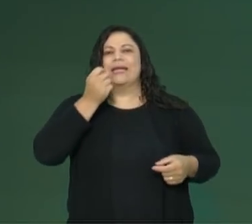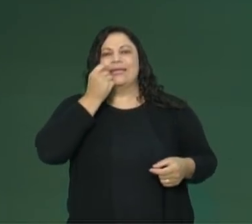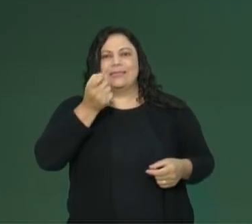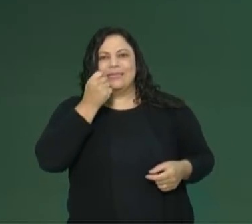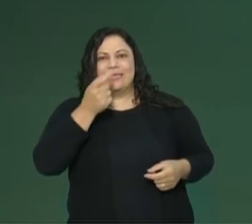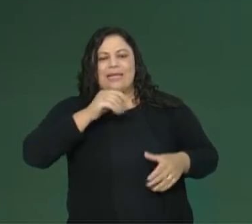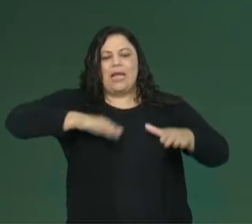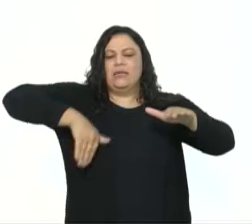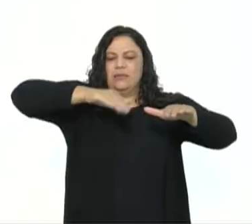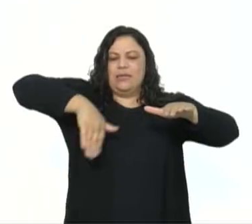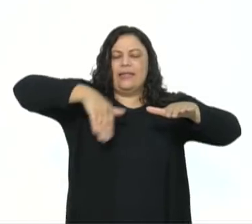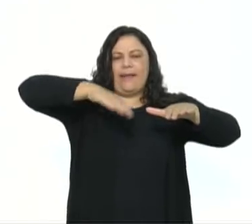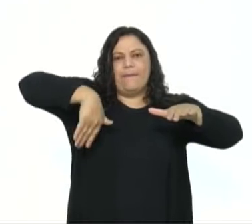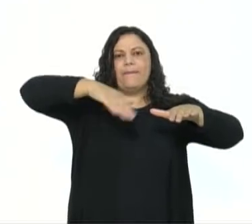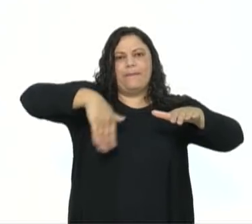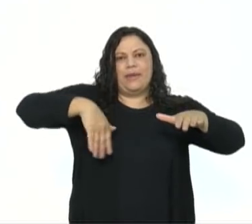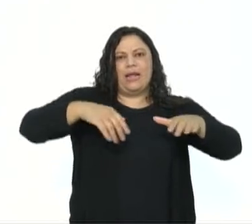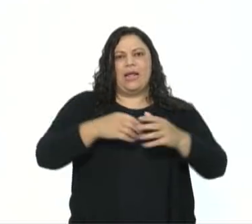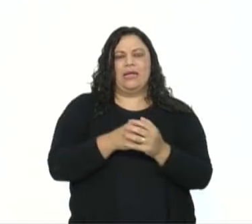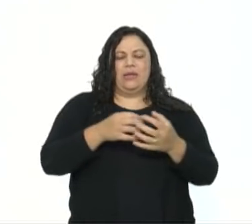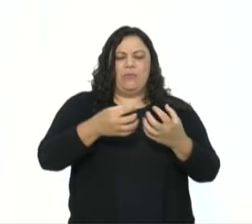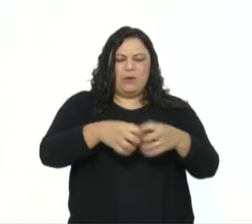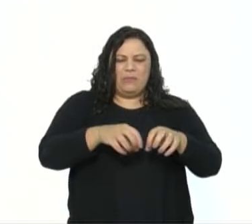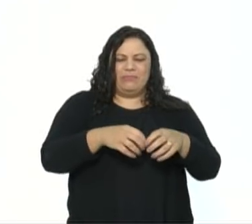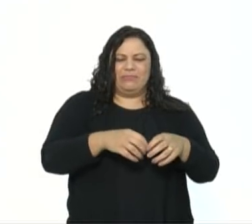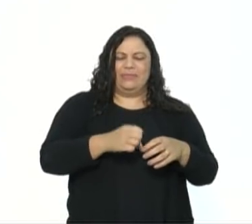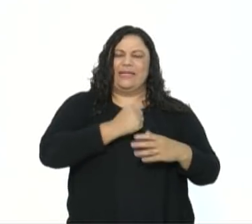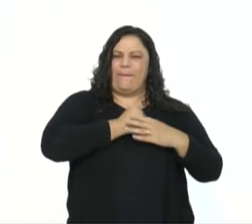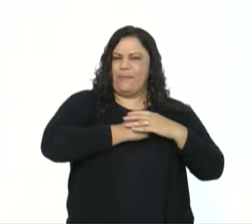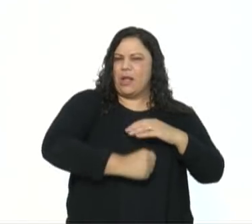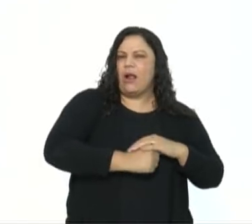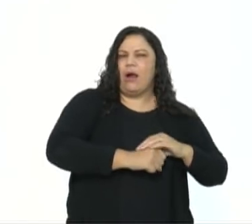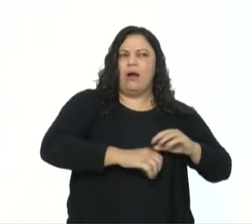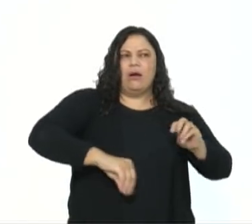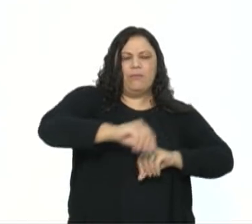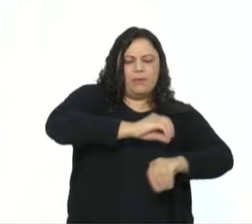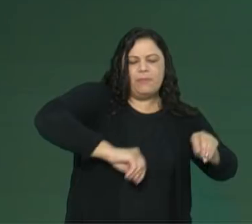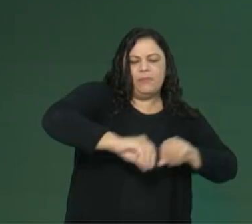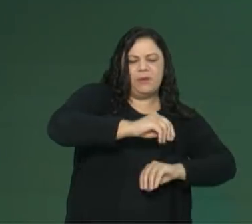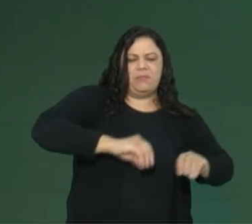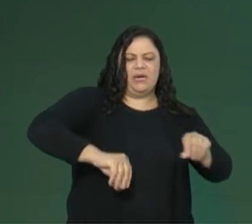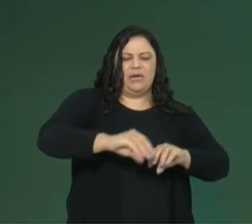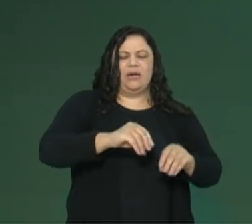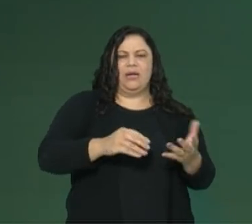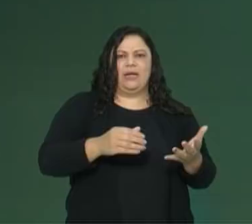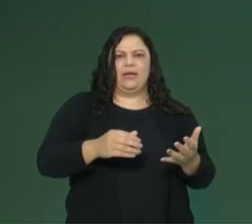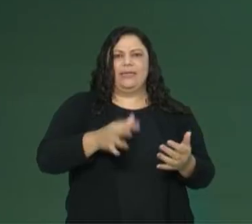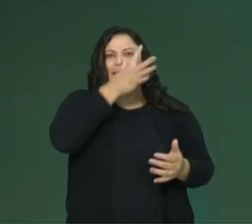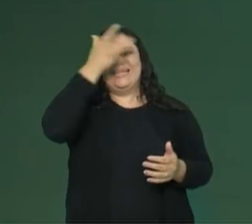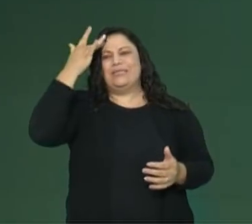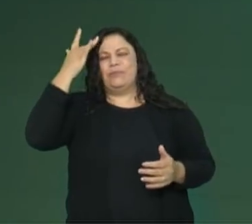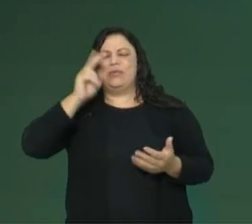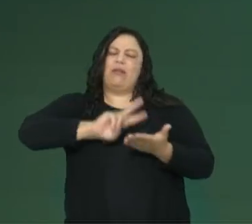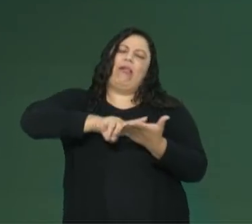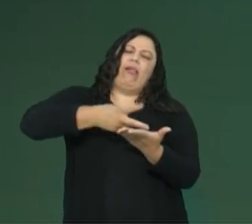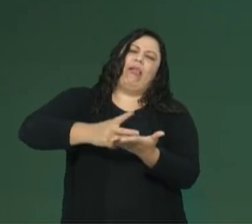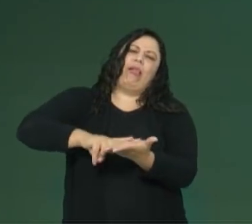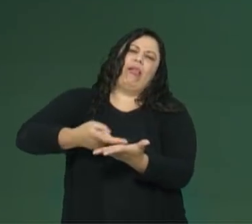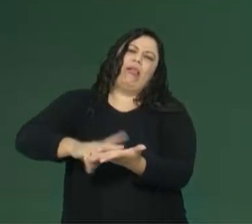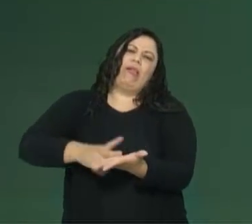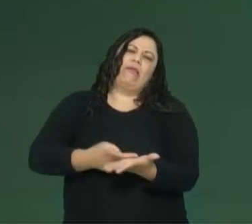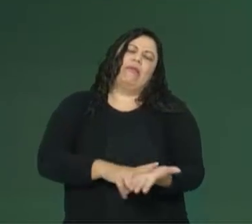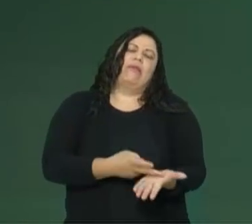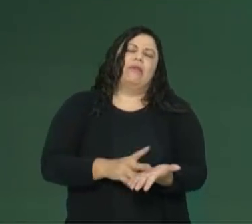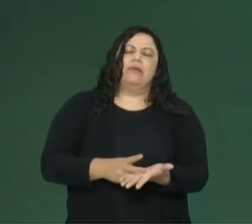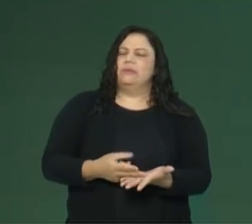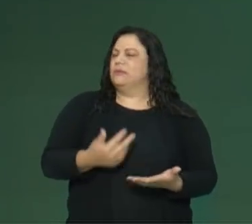Tanto que eles defecam em terra, as pessoas deitam na areia e brincam e etc. Quanto que eles podem estar deixando seus